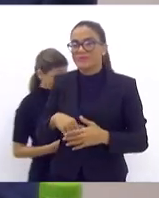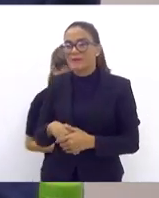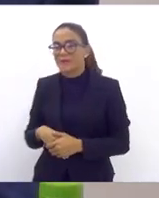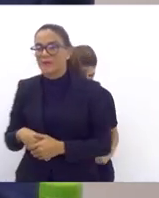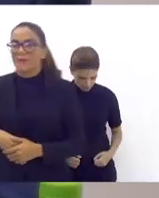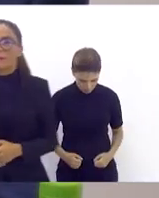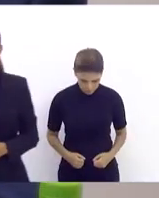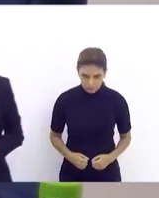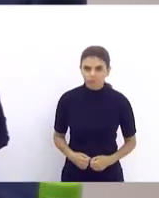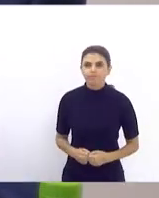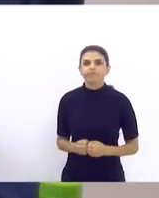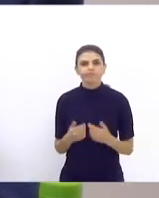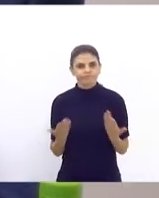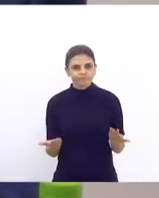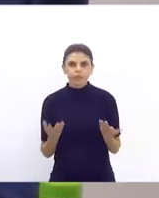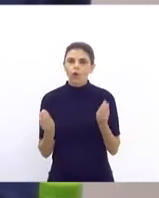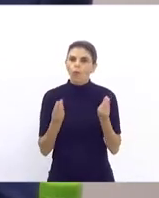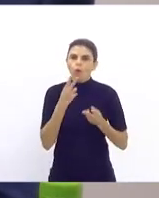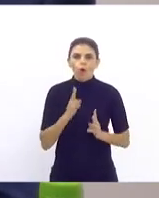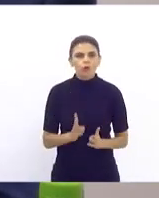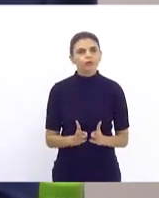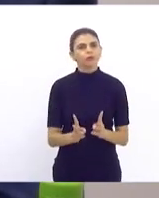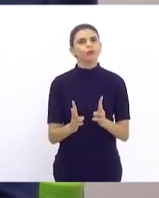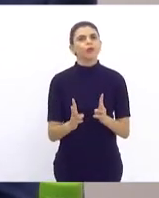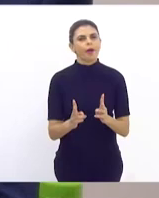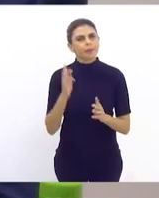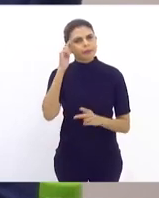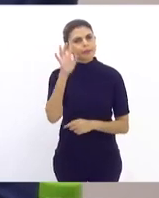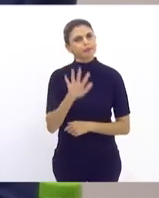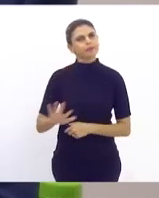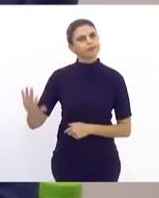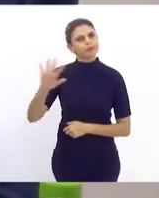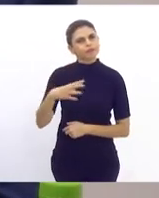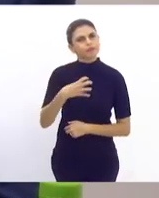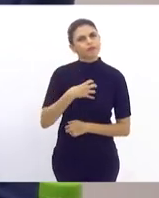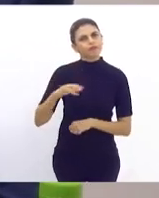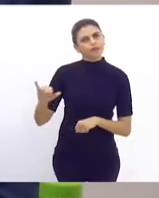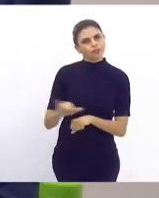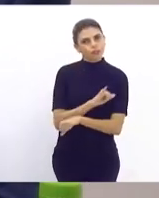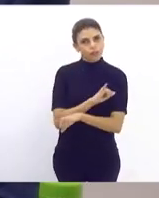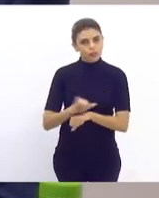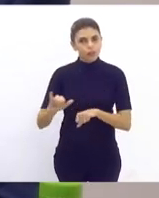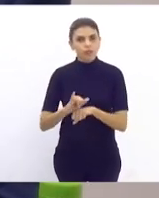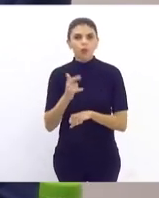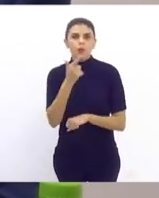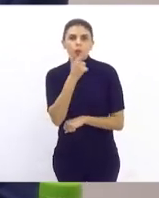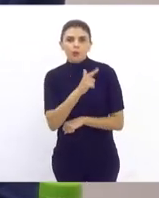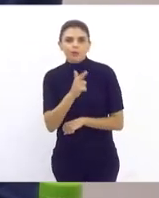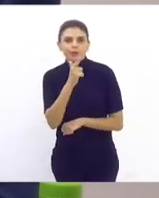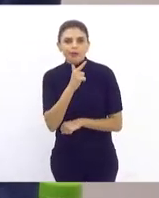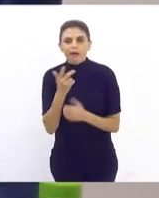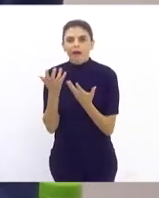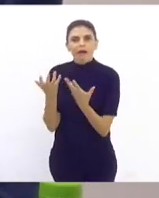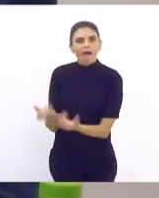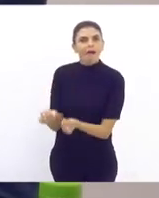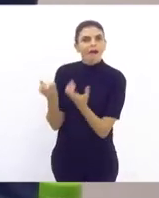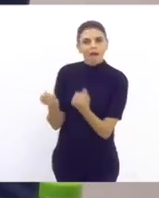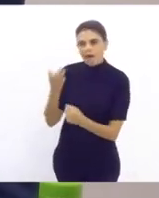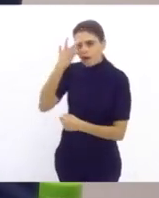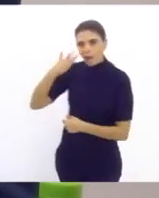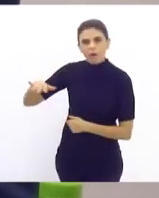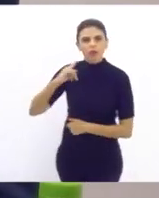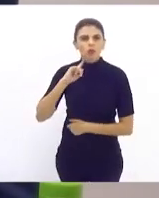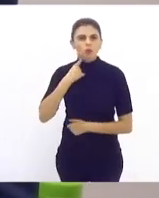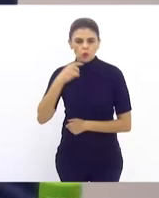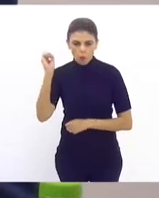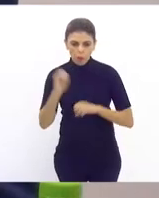é cabível a gente continuar desse modo, isso se submetendo ao interesse dos poluidores unidos